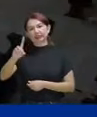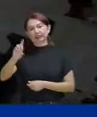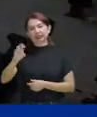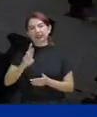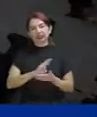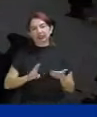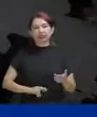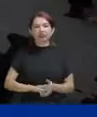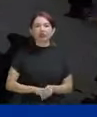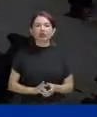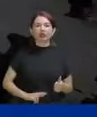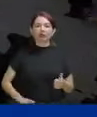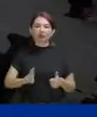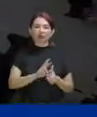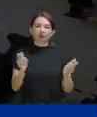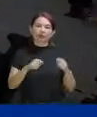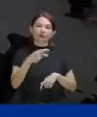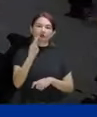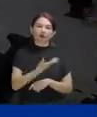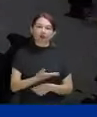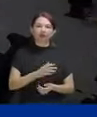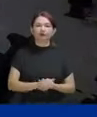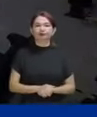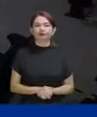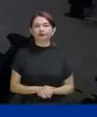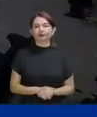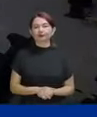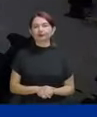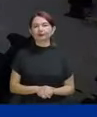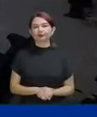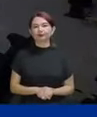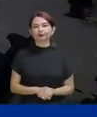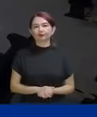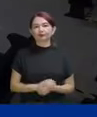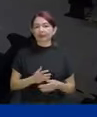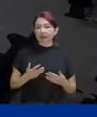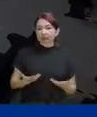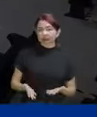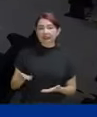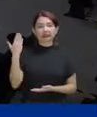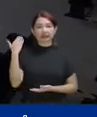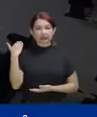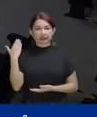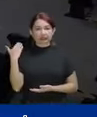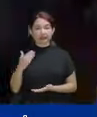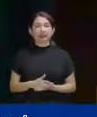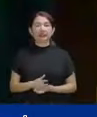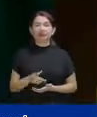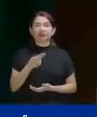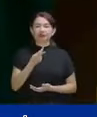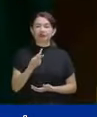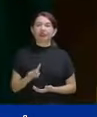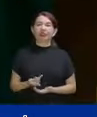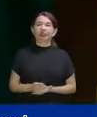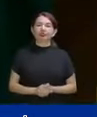Relatório, a doutora Sara, com a palavra. Imagem ampla do plenário. Ratificando tudo o que afirmei na última sustentação